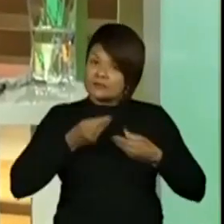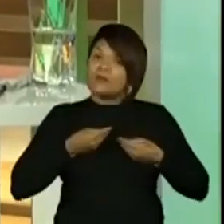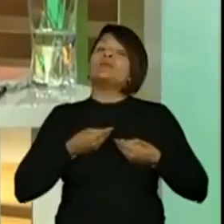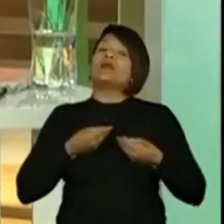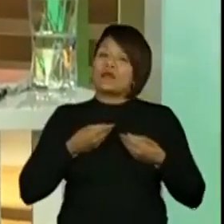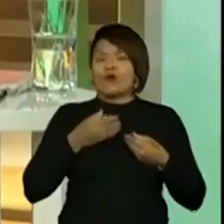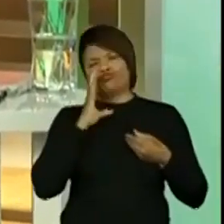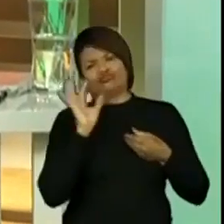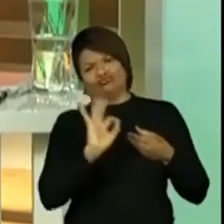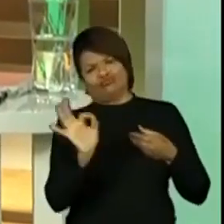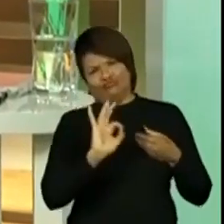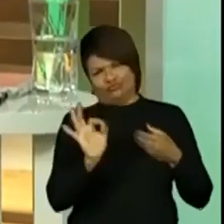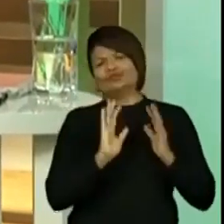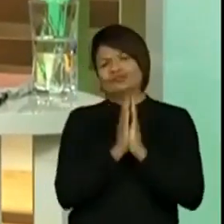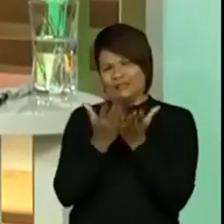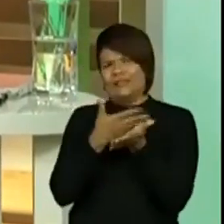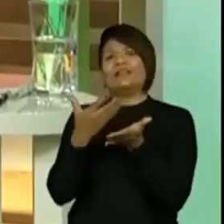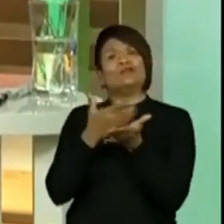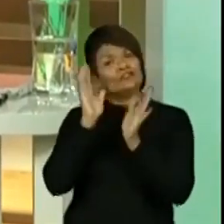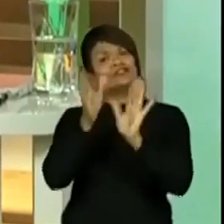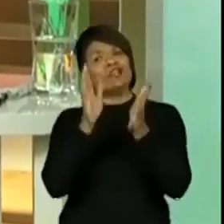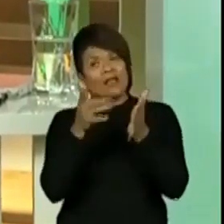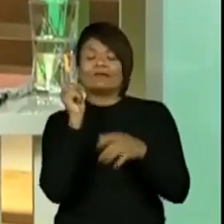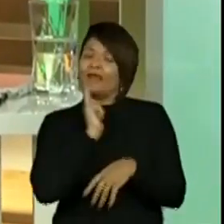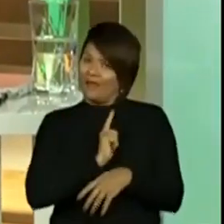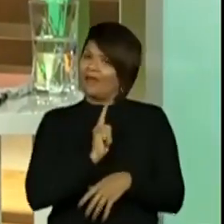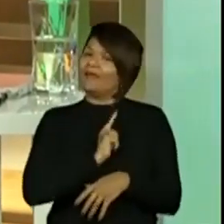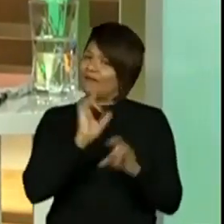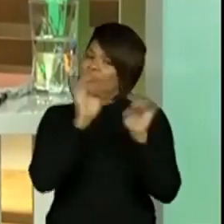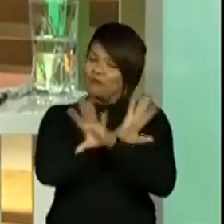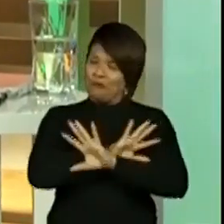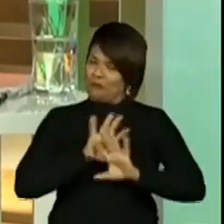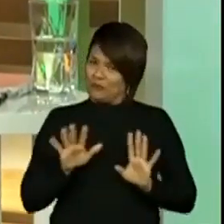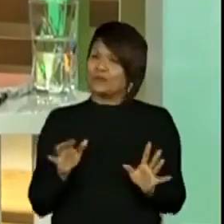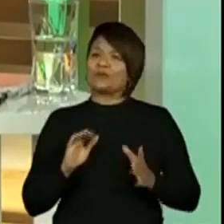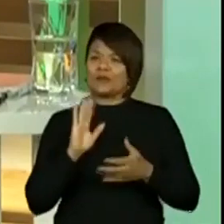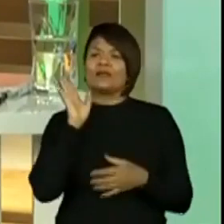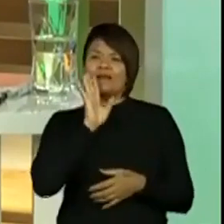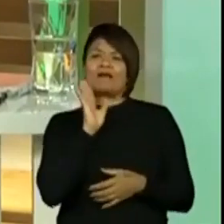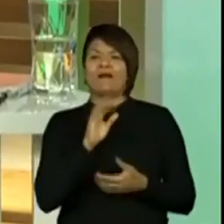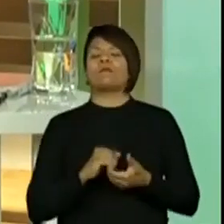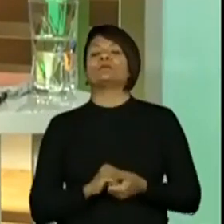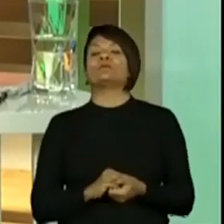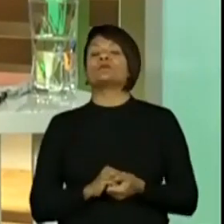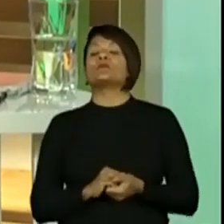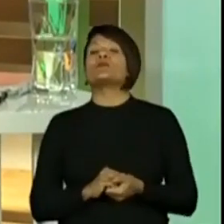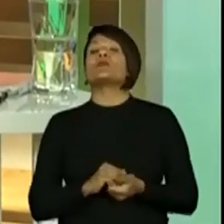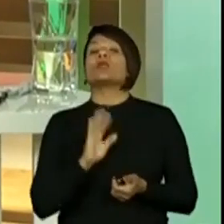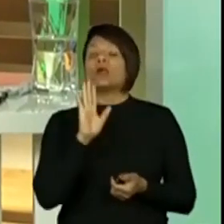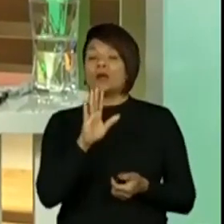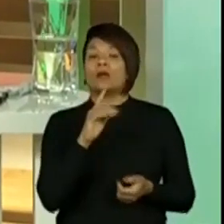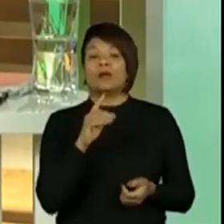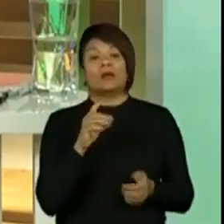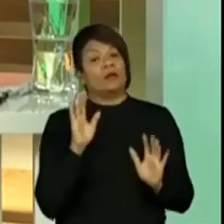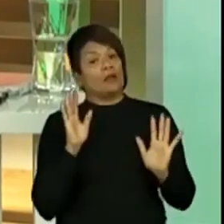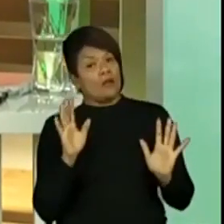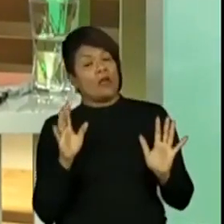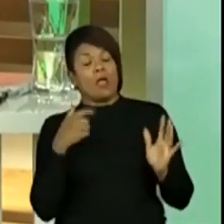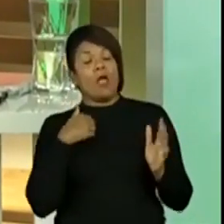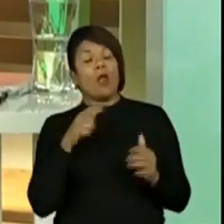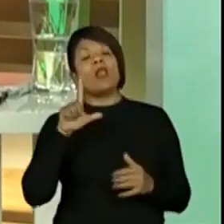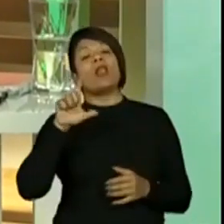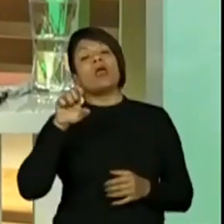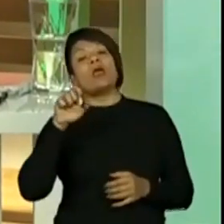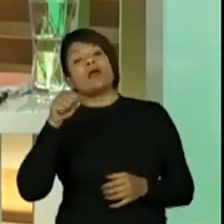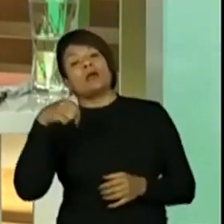bonitinho, olha que legal. Os alunos já responderam que receberam esse livro aqui, estão com ele. Que legal. Leandro, conheço, mas não vou contar. Olha que